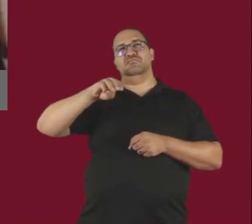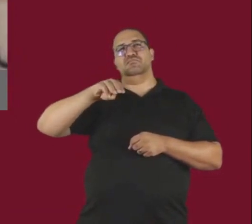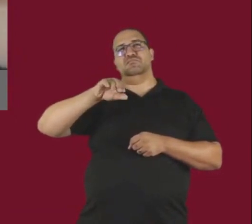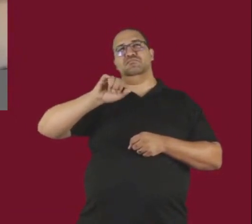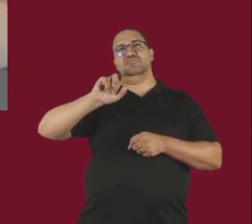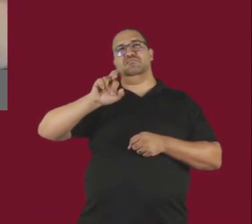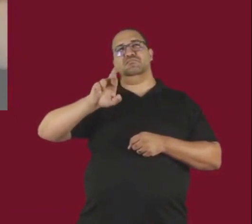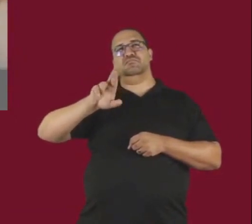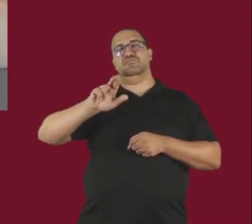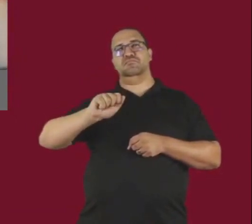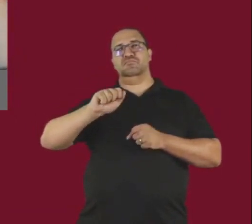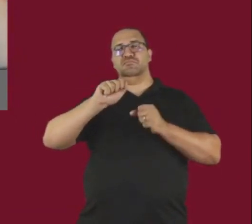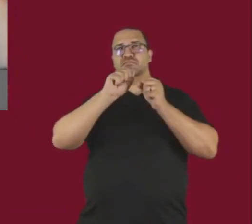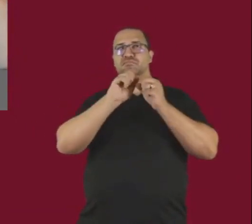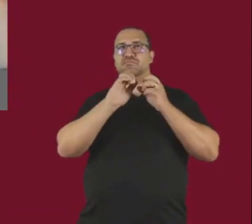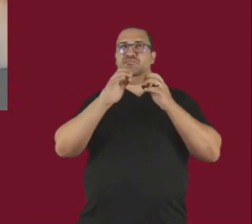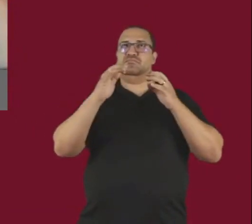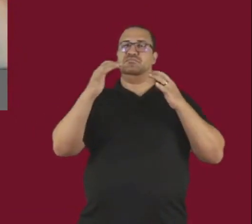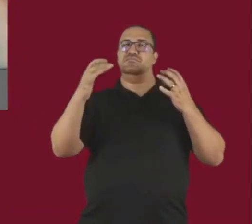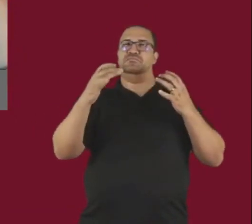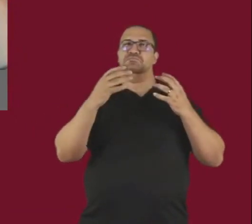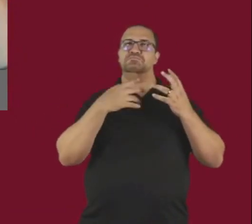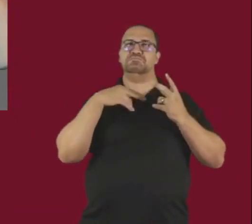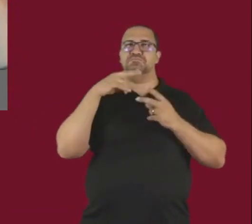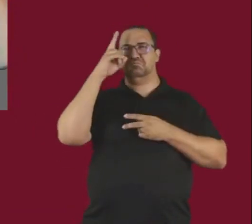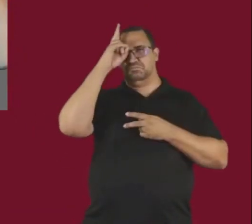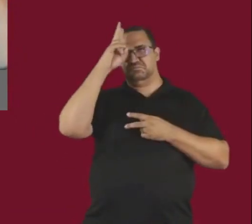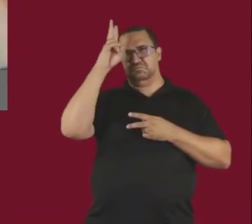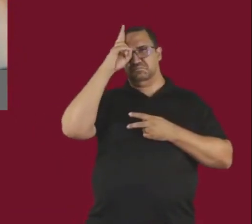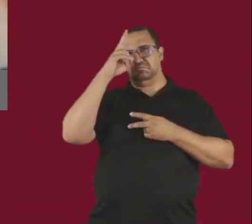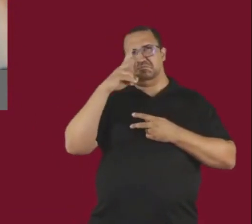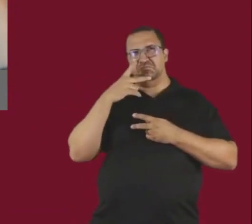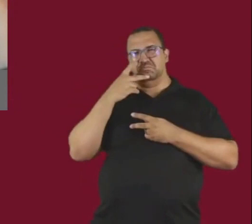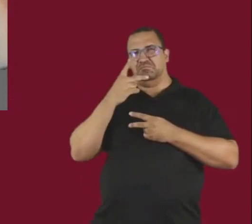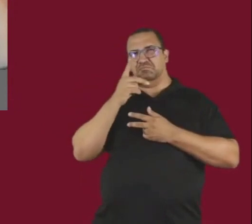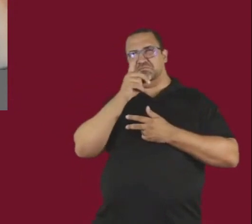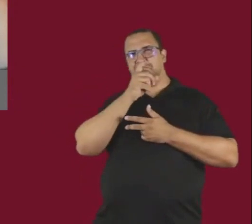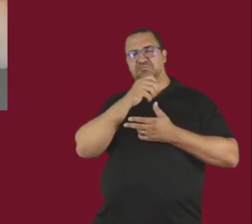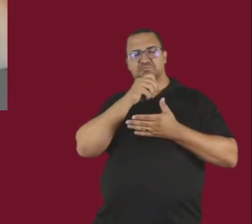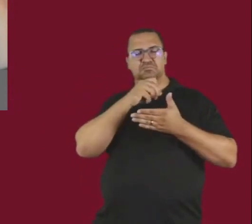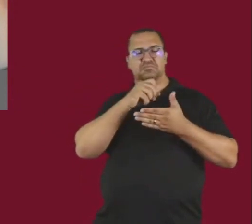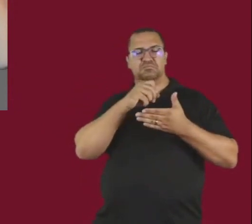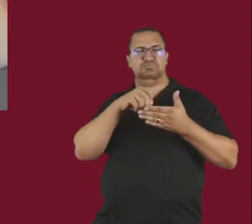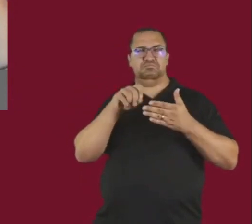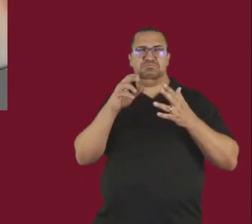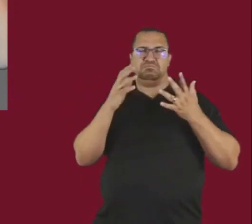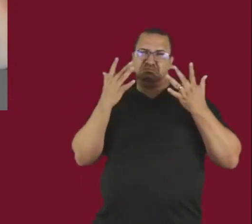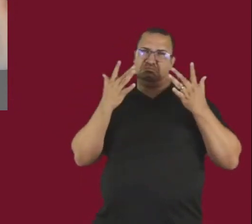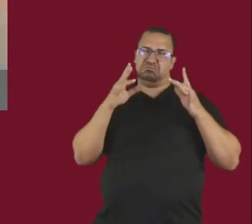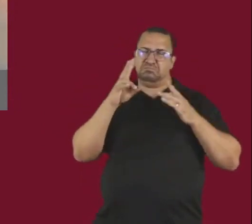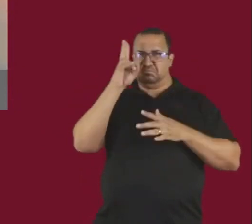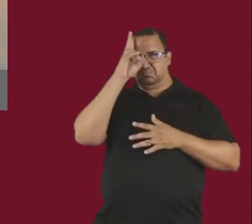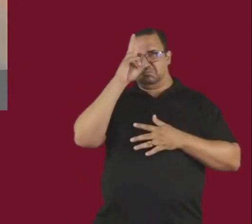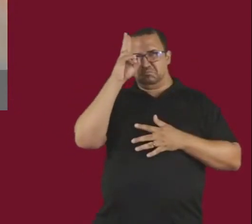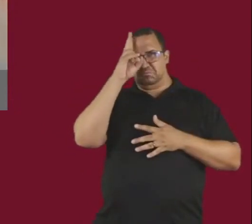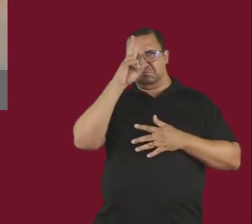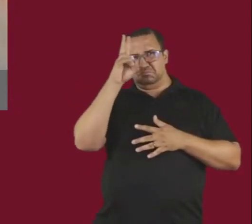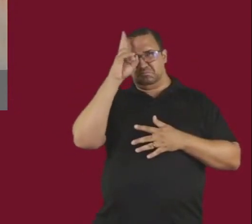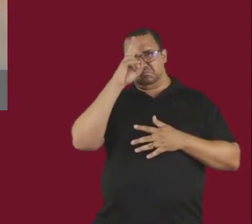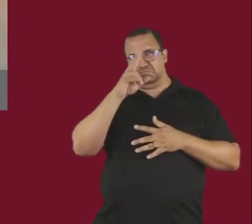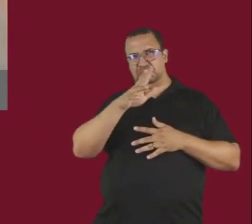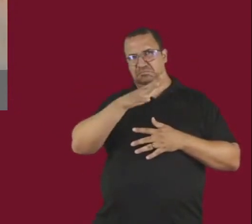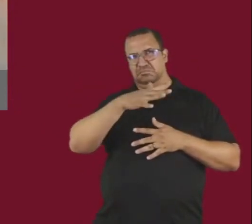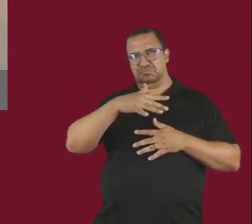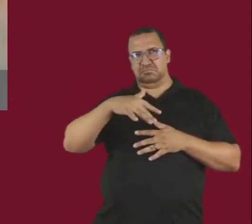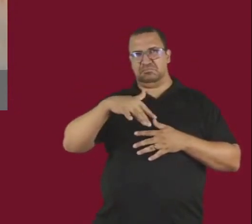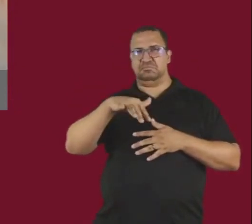domínio. Acho que eu não me lembro exatamente as palavras que foram escritas na placa, mas era assim, o domínio desse gigantesco mundo